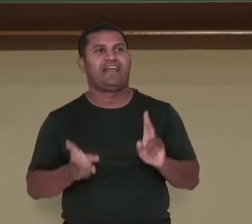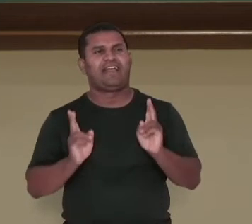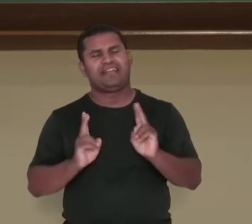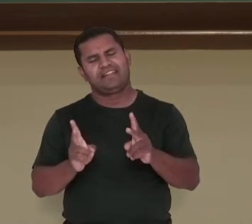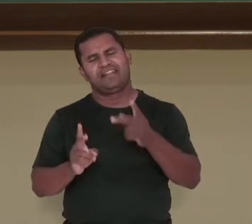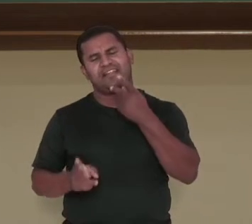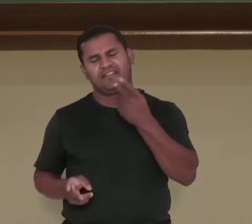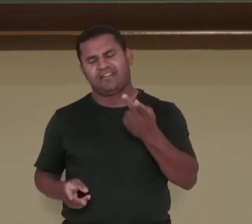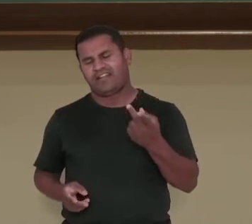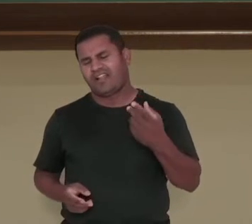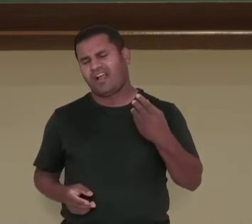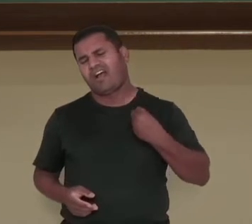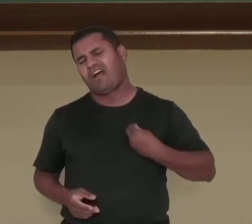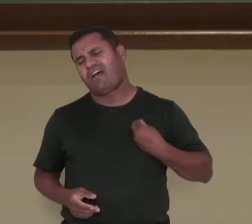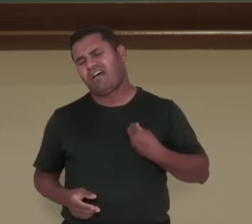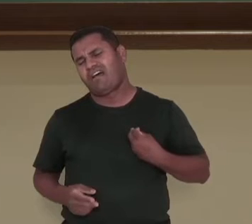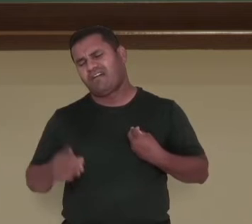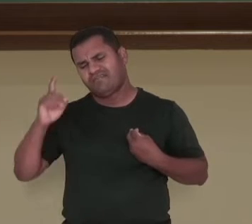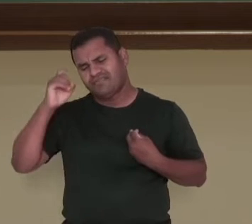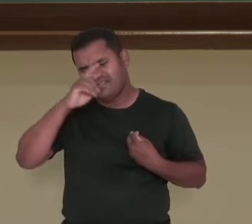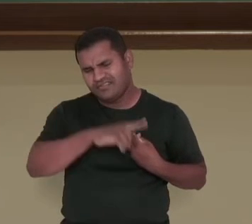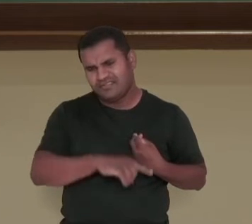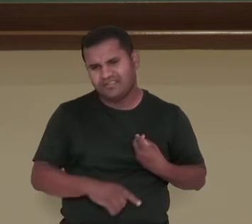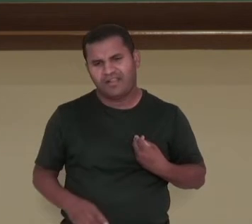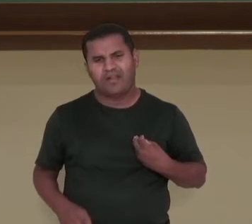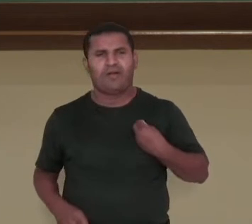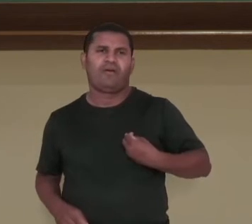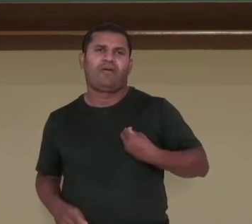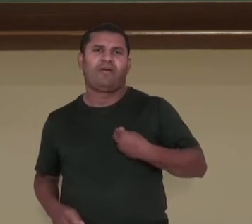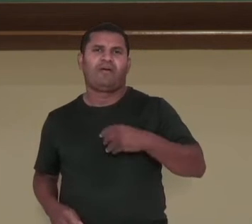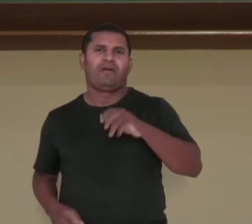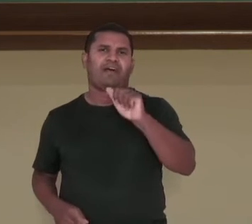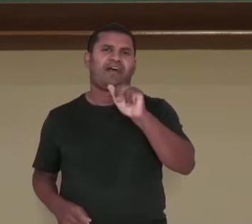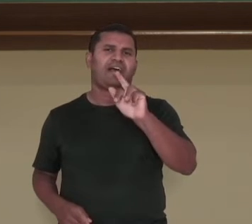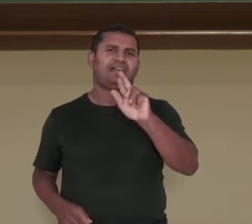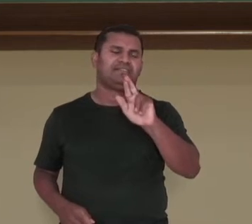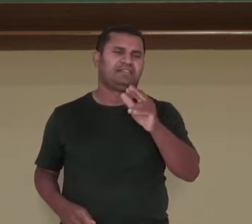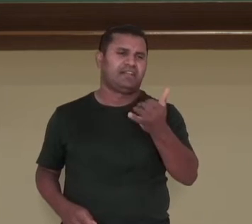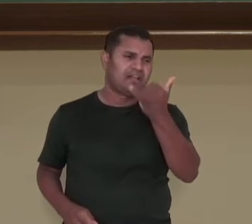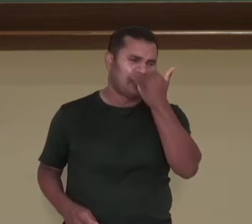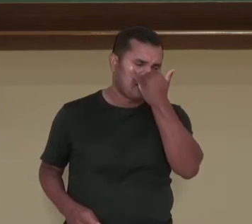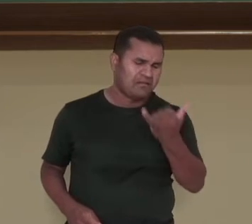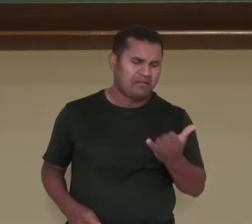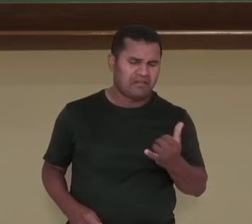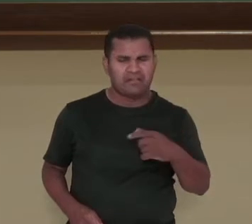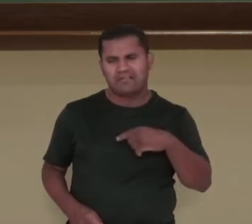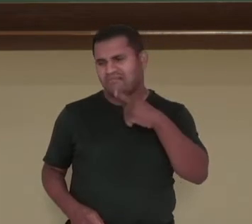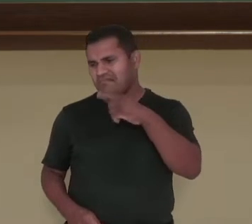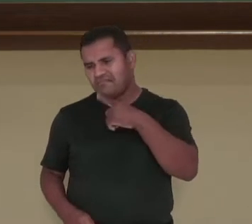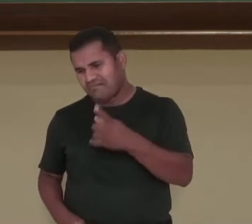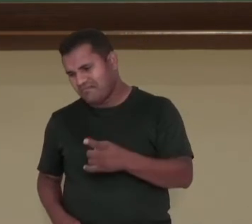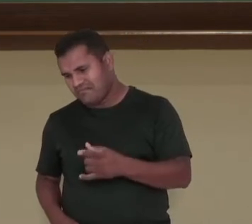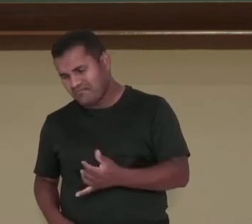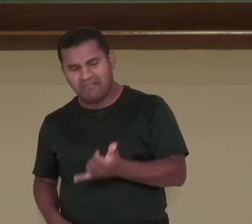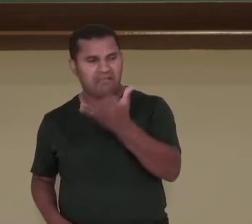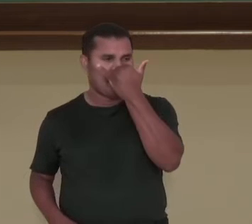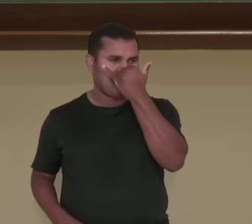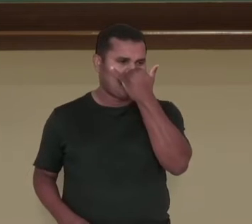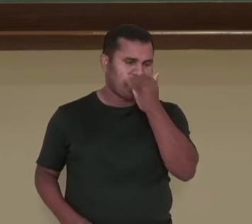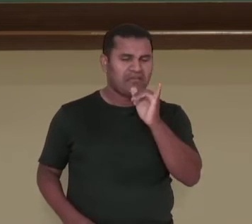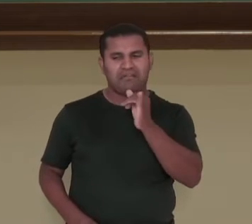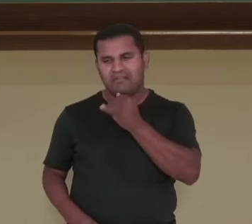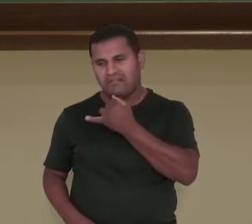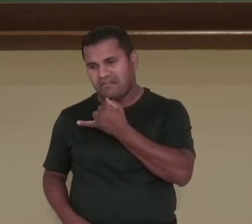dele é ó vida, ó azar, e ele tá o tempo todo para baixo falando isso, não vai dar certo, ó vida, ó azar. Então